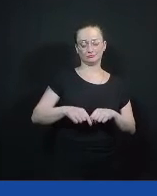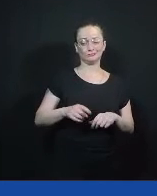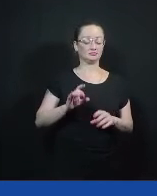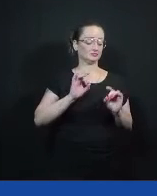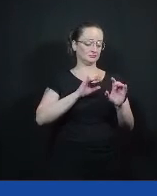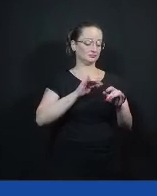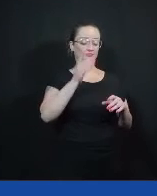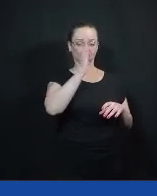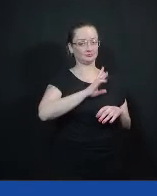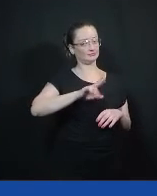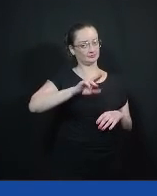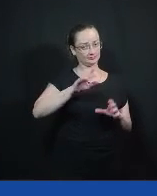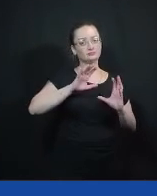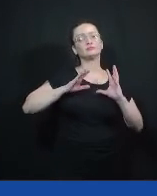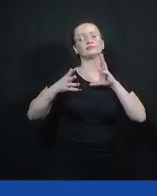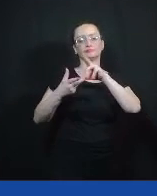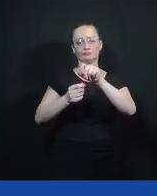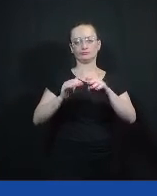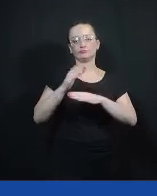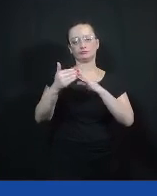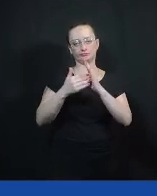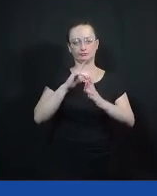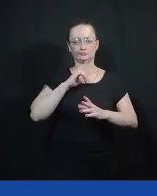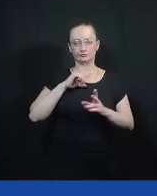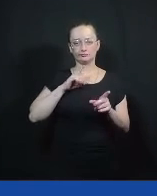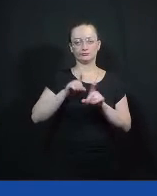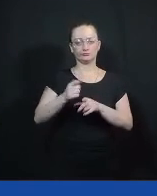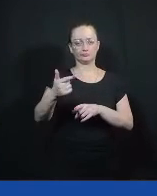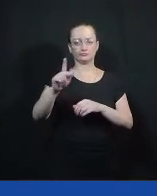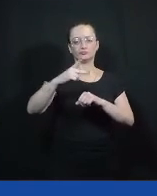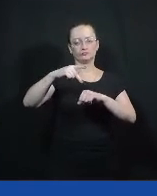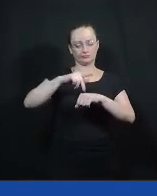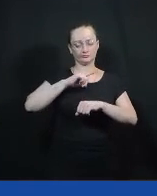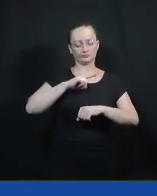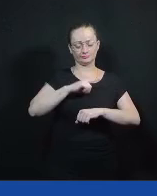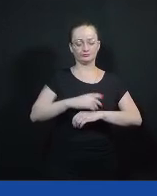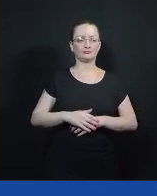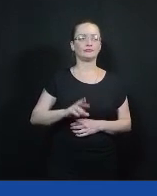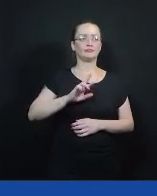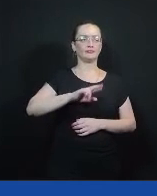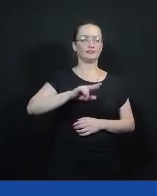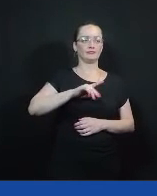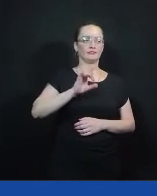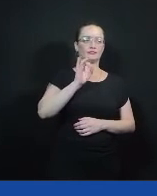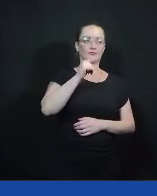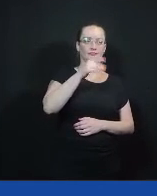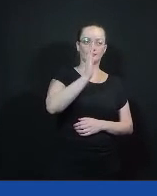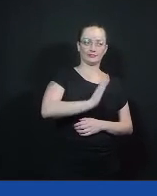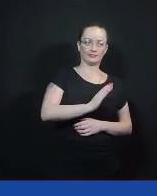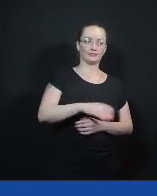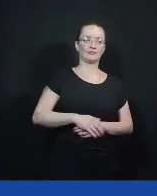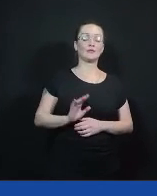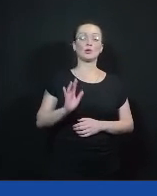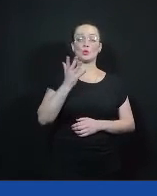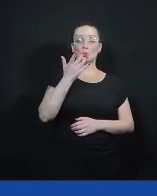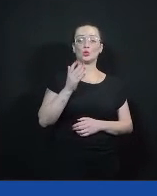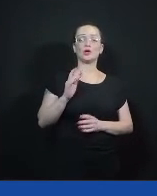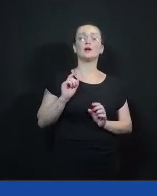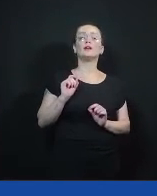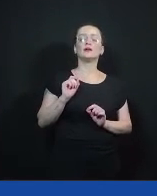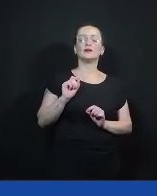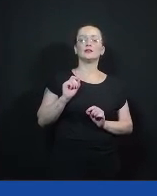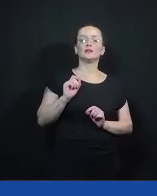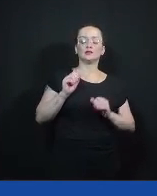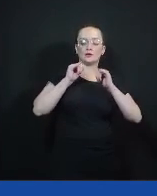exclusividade do Brasil, como a gente percebe em outros países, não é uma exclusividade. O que acontece, no fim das contas, é